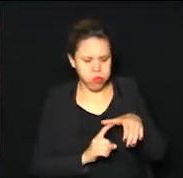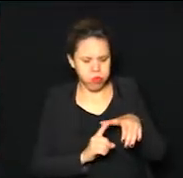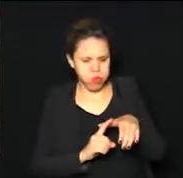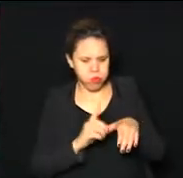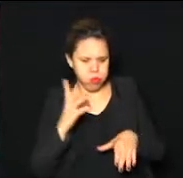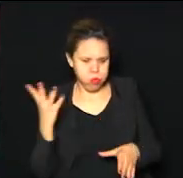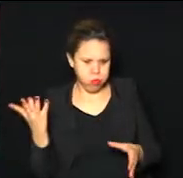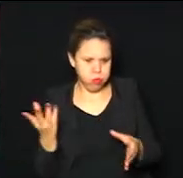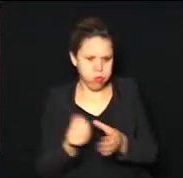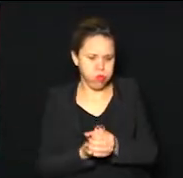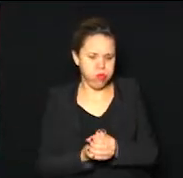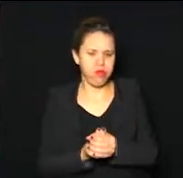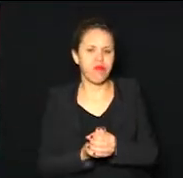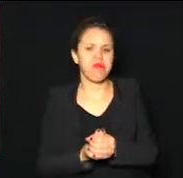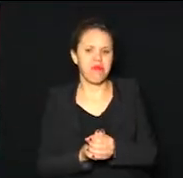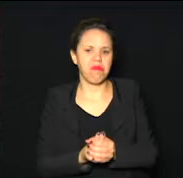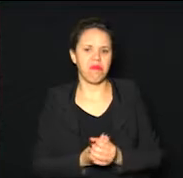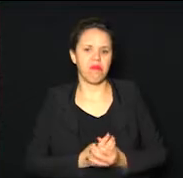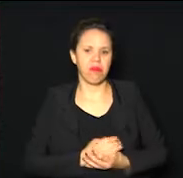né?